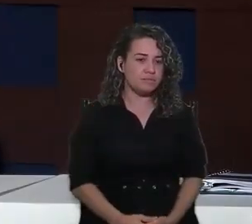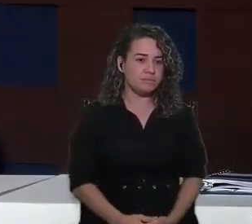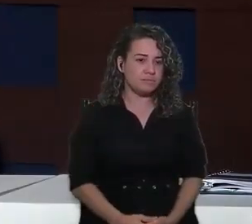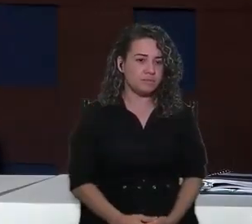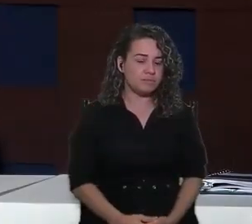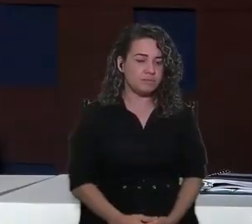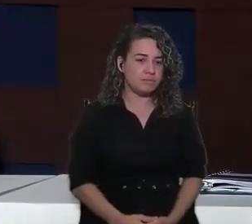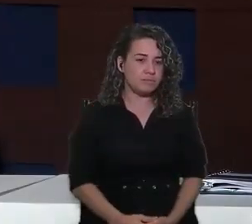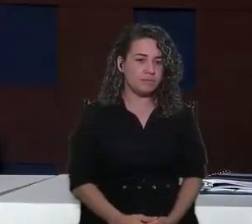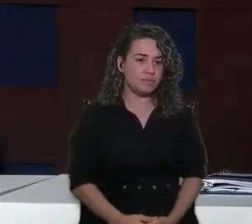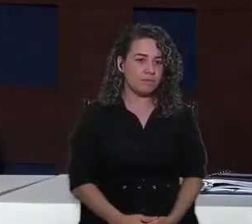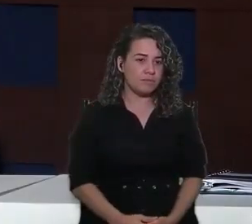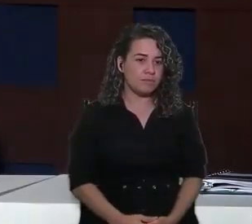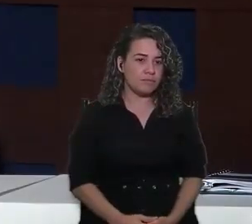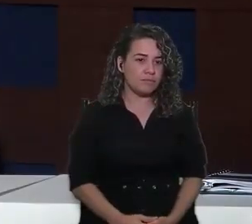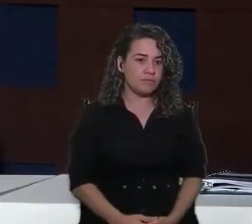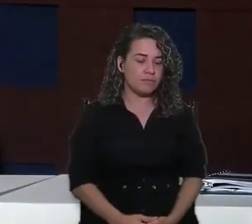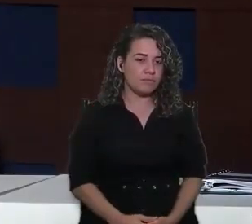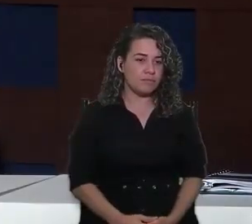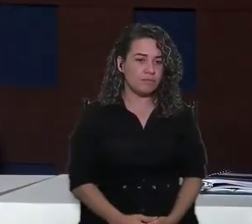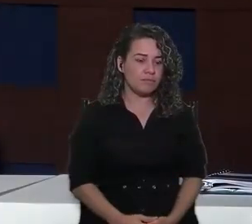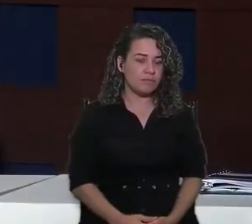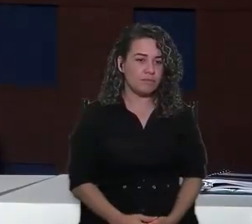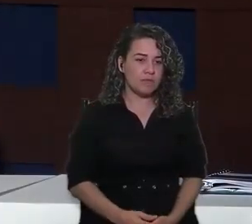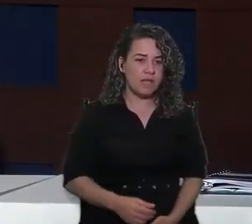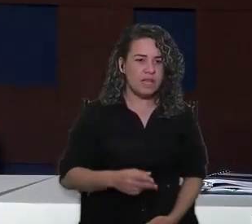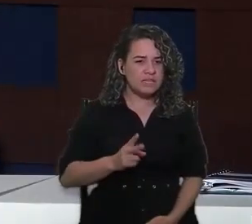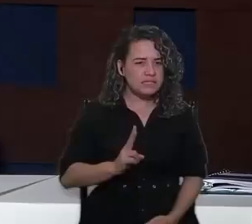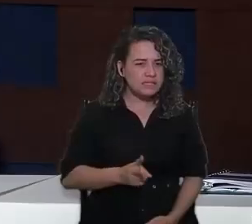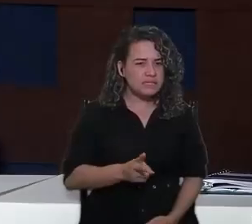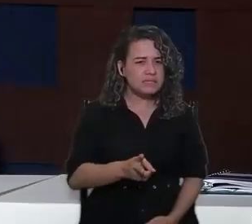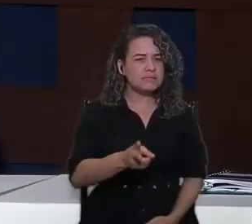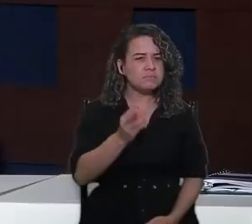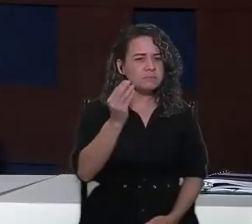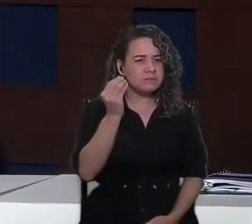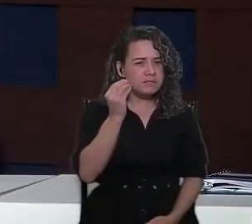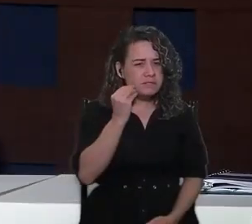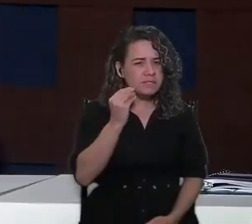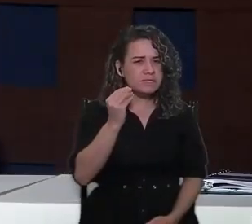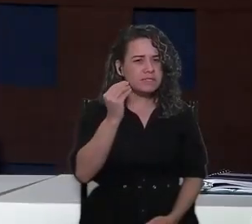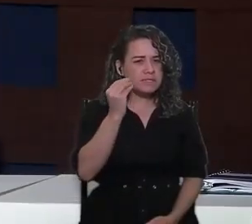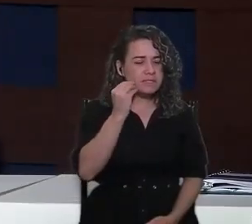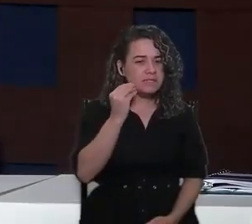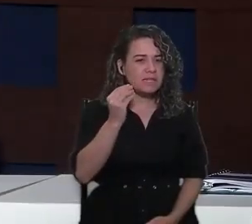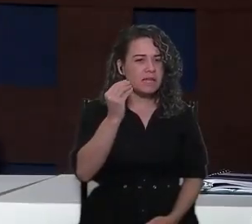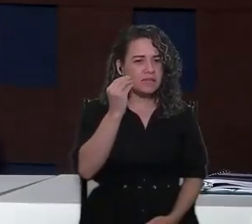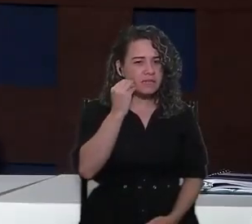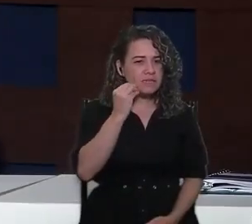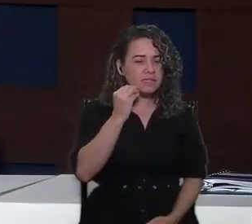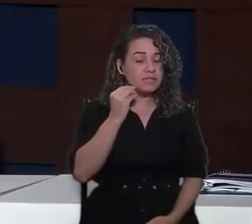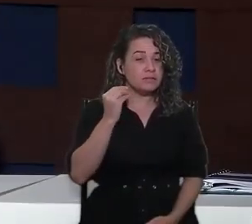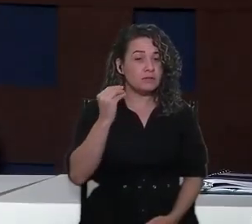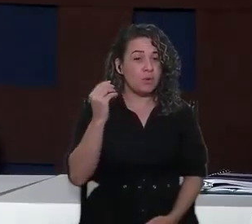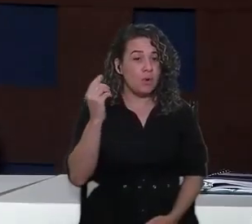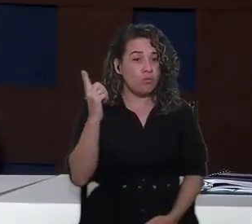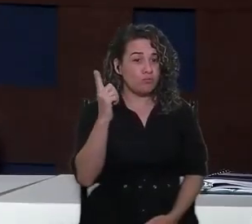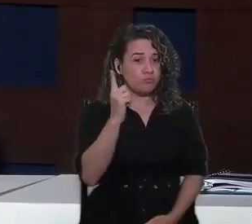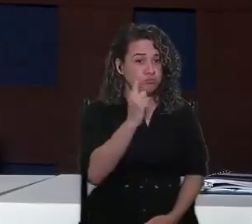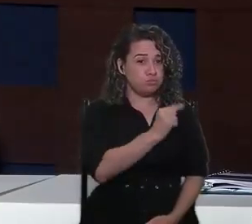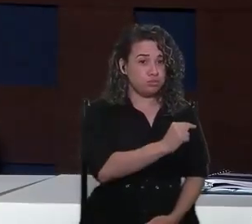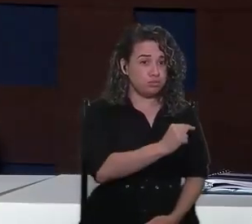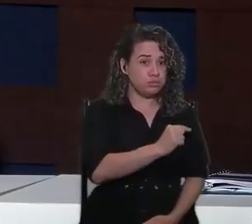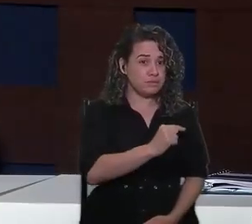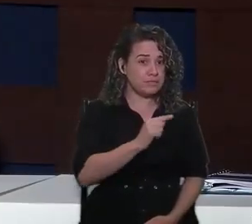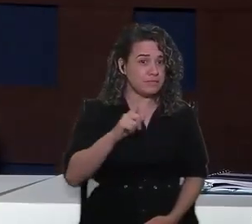estive sempre procurando fugir da literatura. Mas, ao mesmo tempo